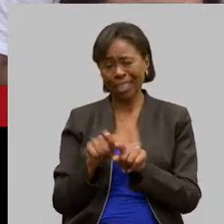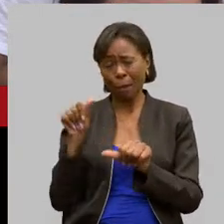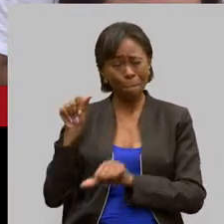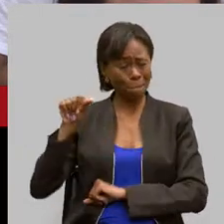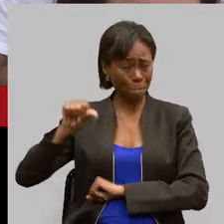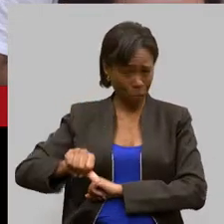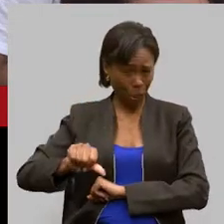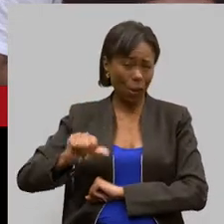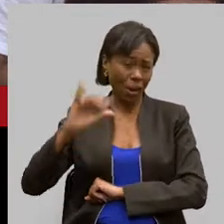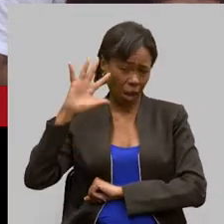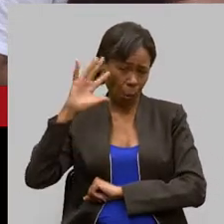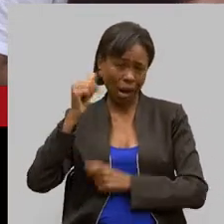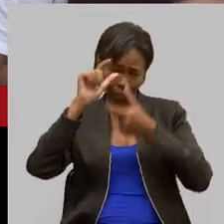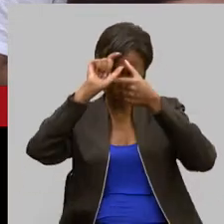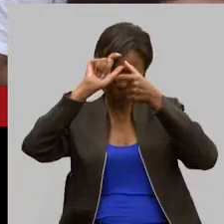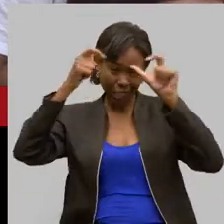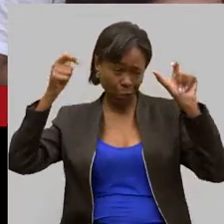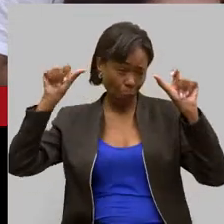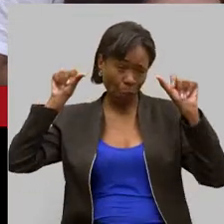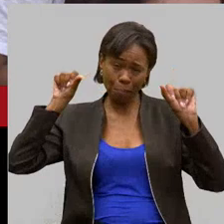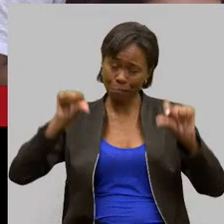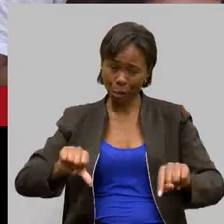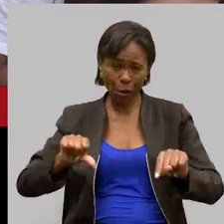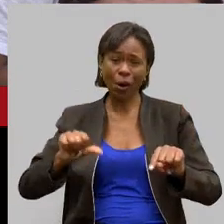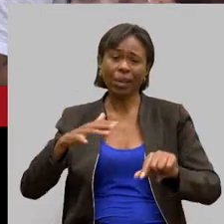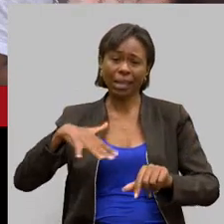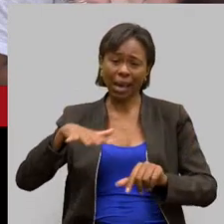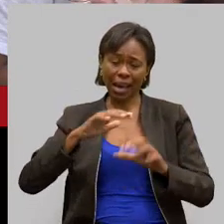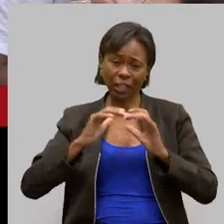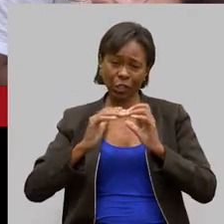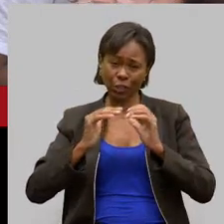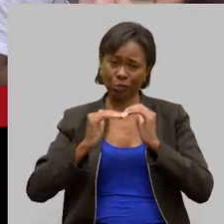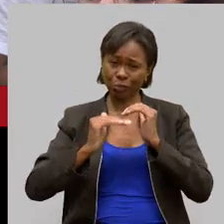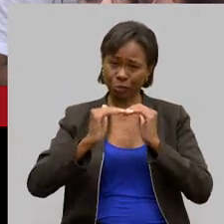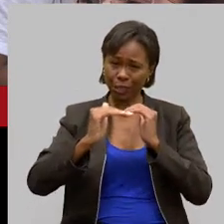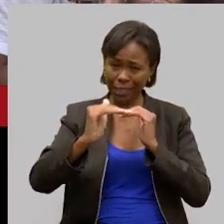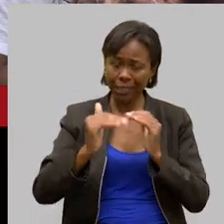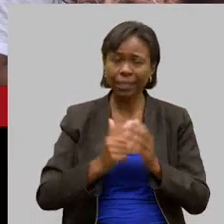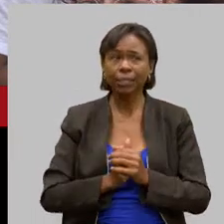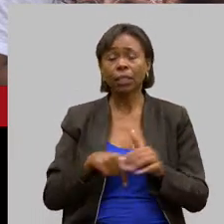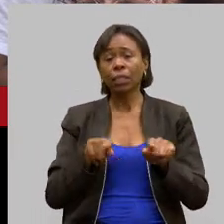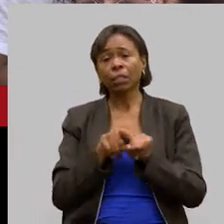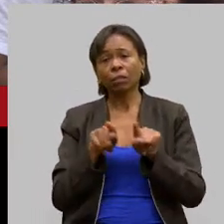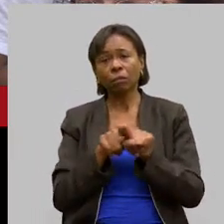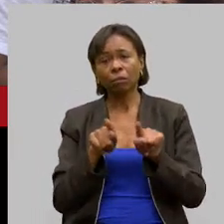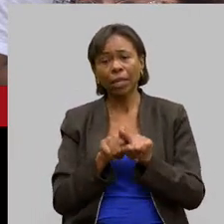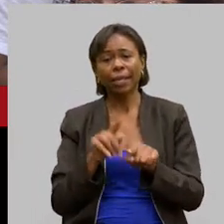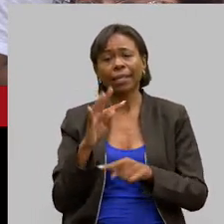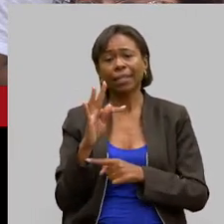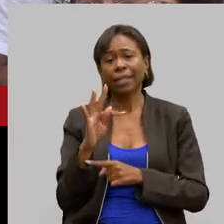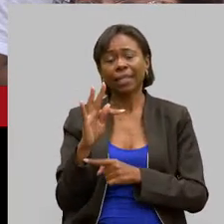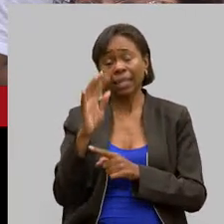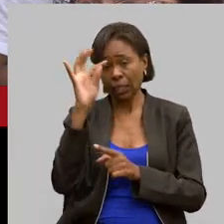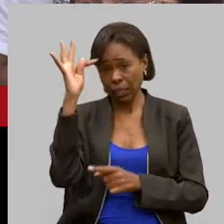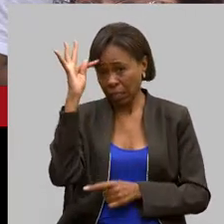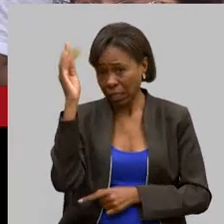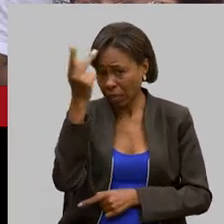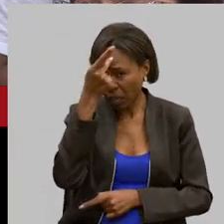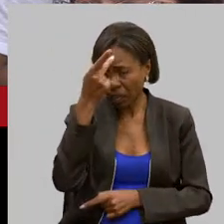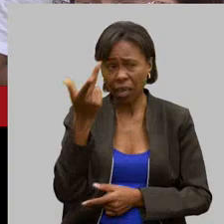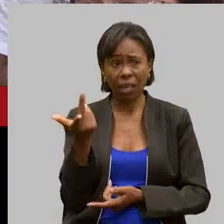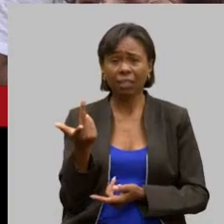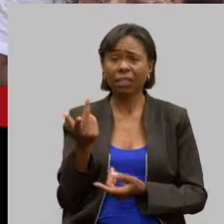eh uma das piores deficiência da neurodivergencia neurodiversidade também hiperatividade TDH e ele é extremamente